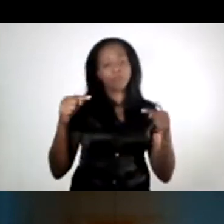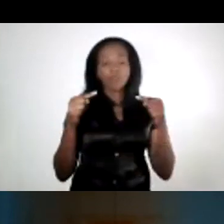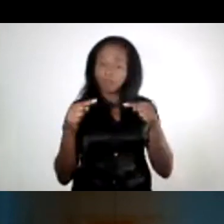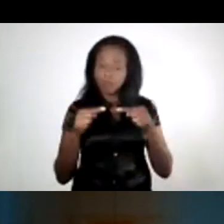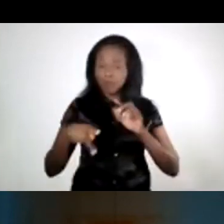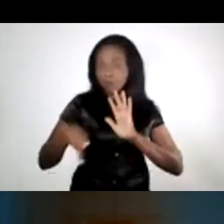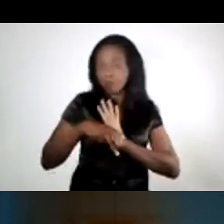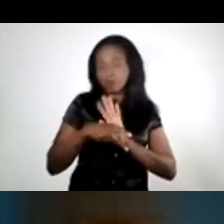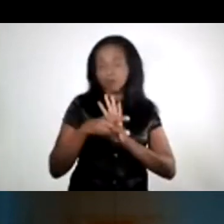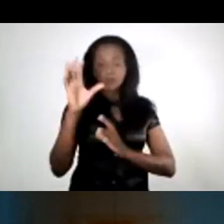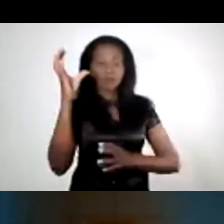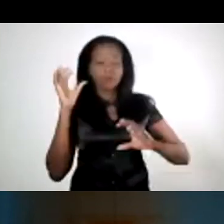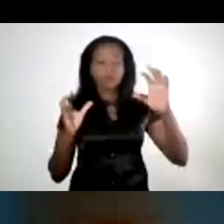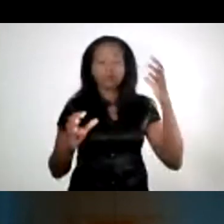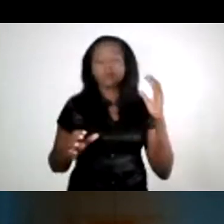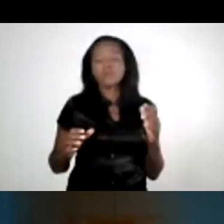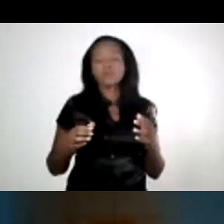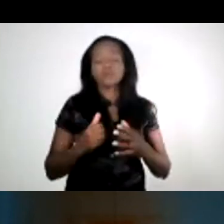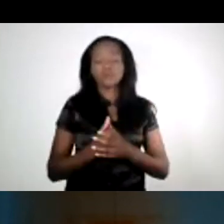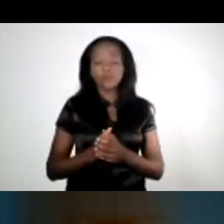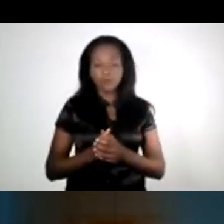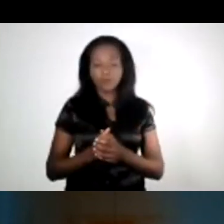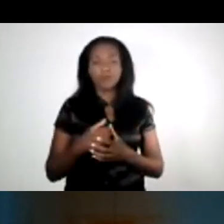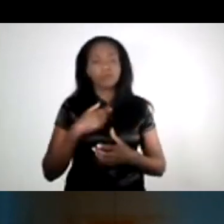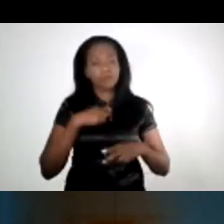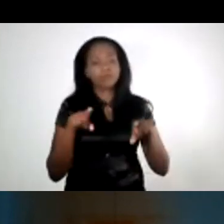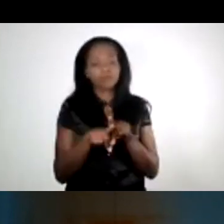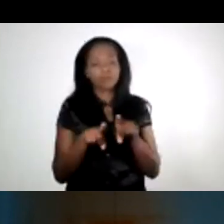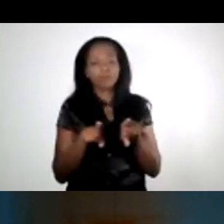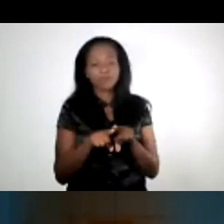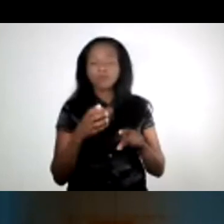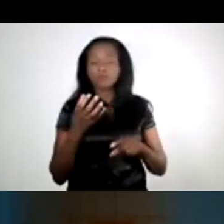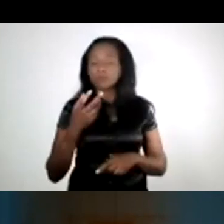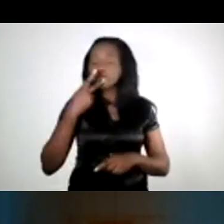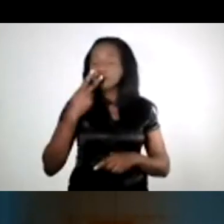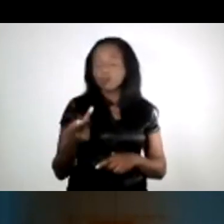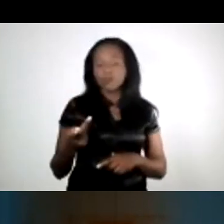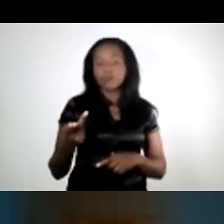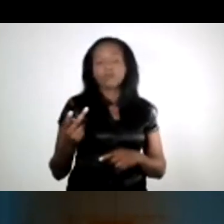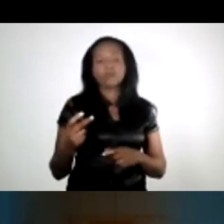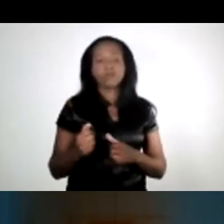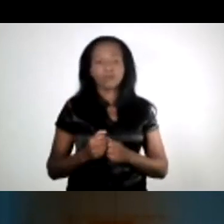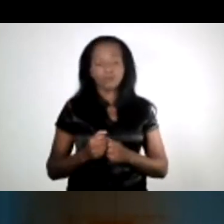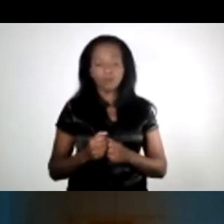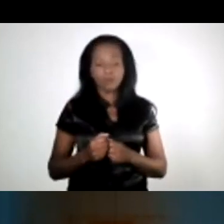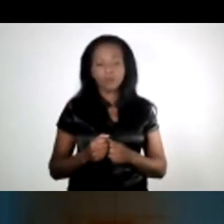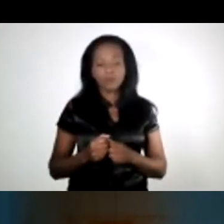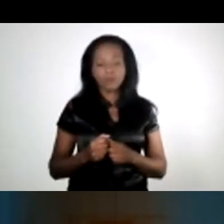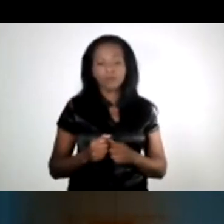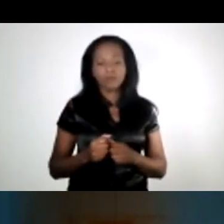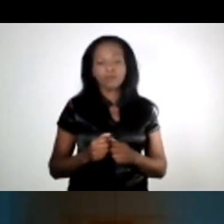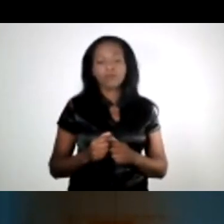Atlântica. Eu também queria dizer, sabe, Juliane, que